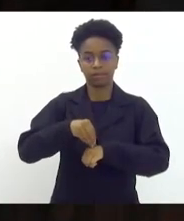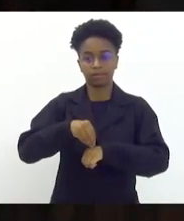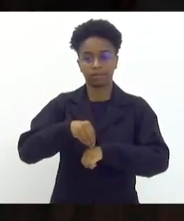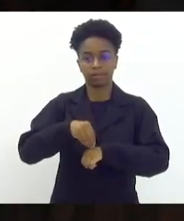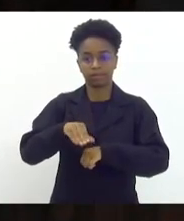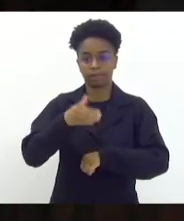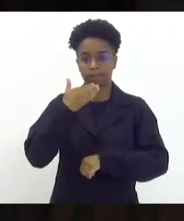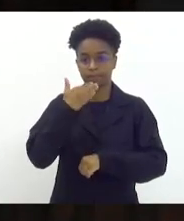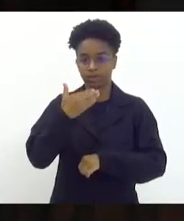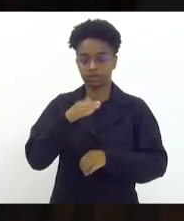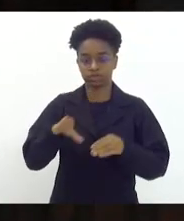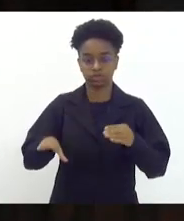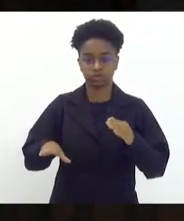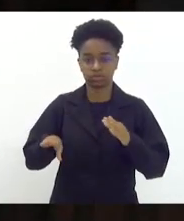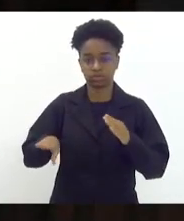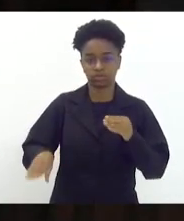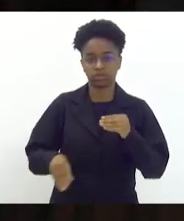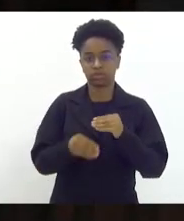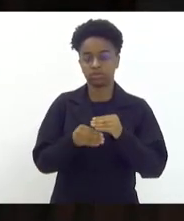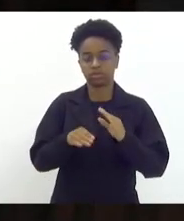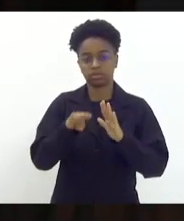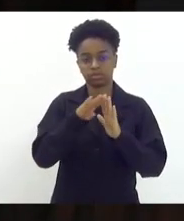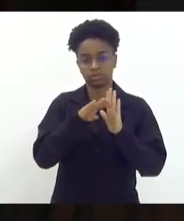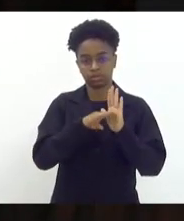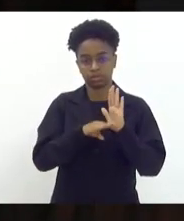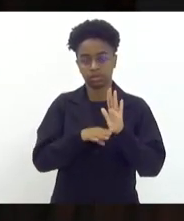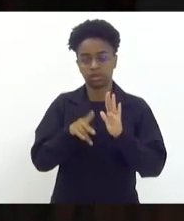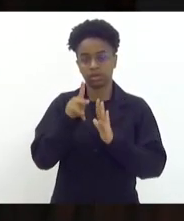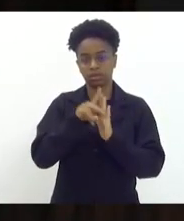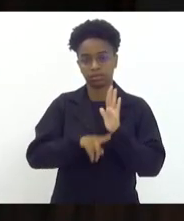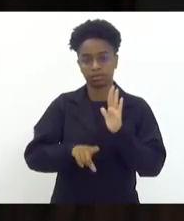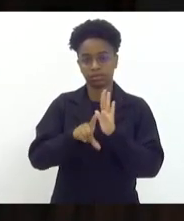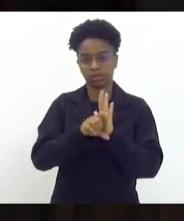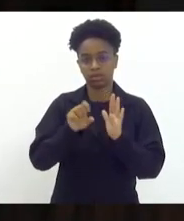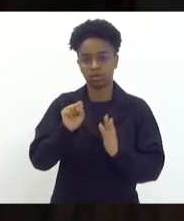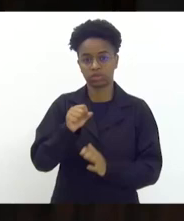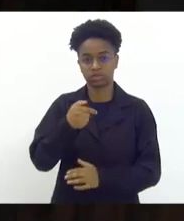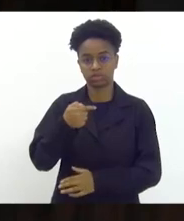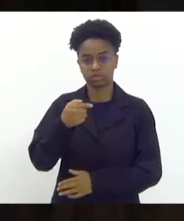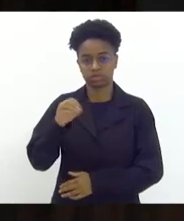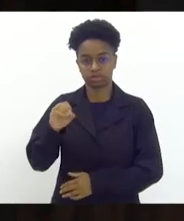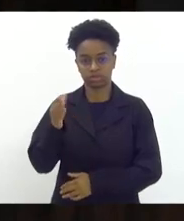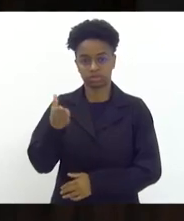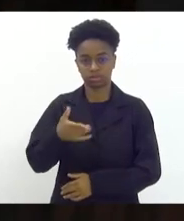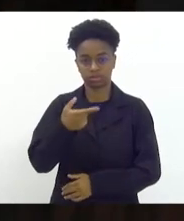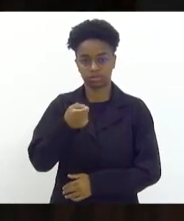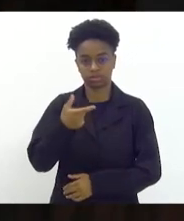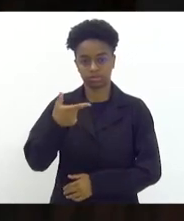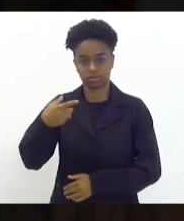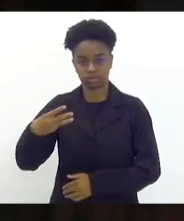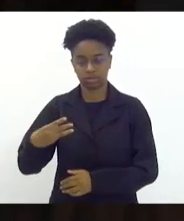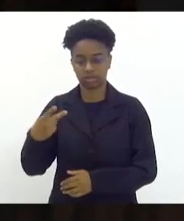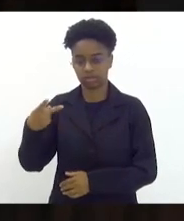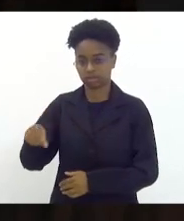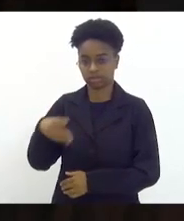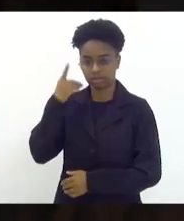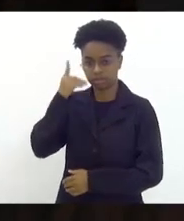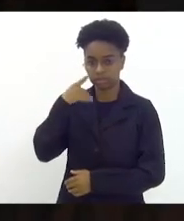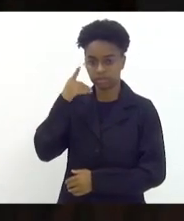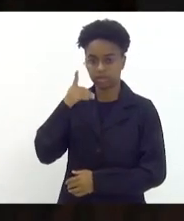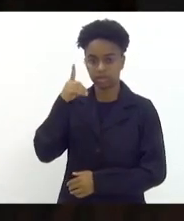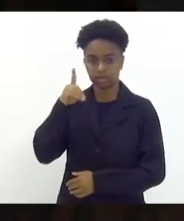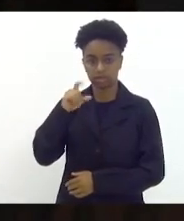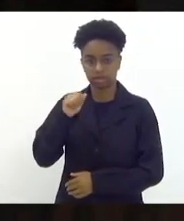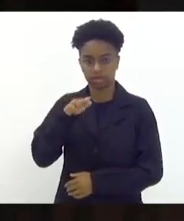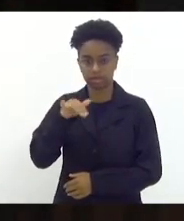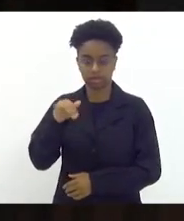na ordem do dia do projeto 870 de 23 o deputada Dani Balbi sou diz que a própria irmã